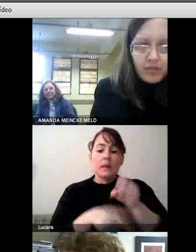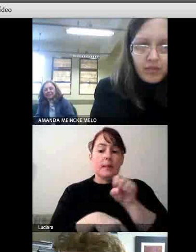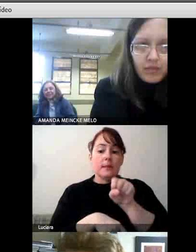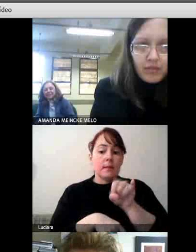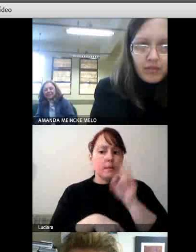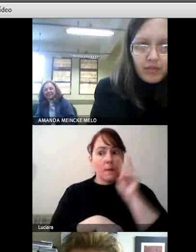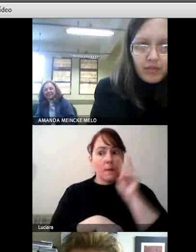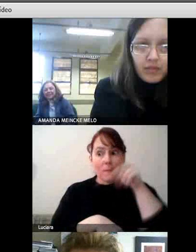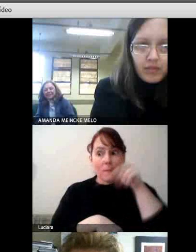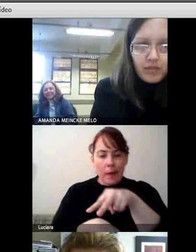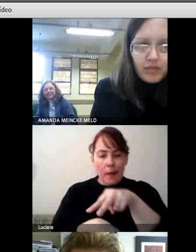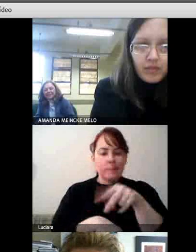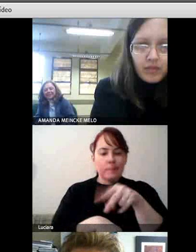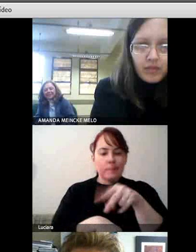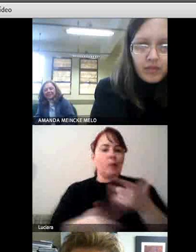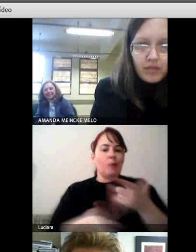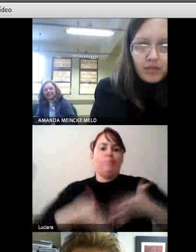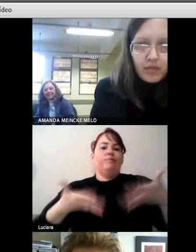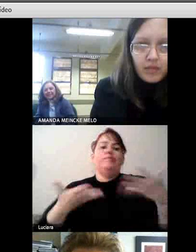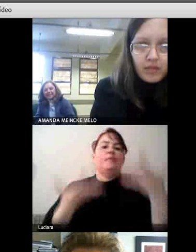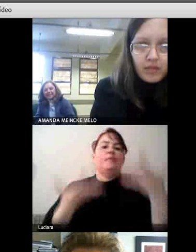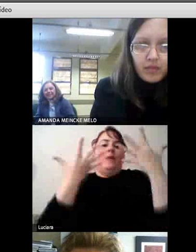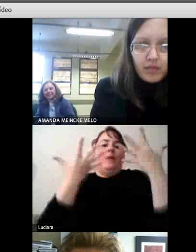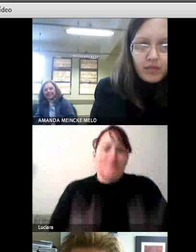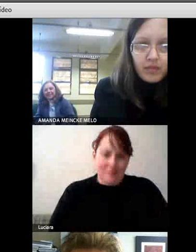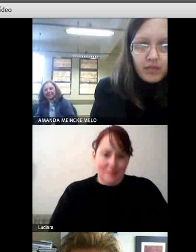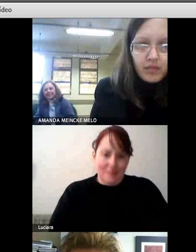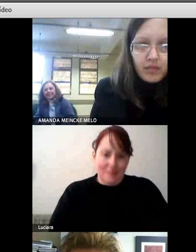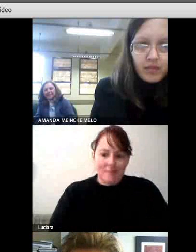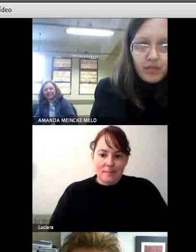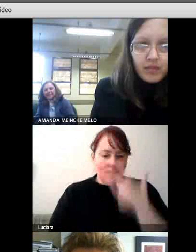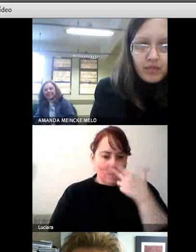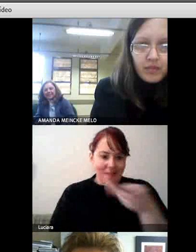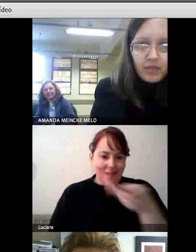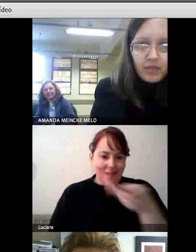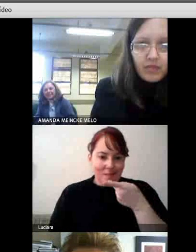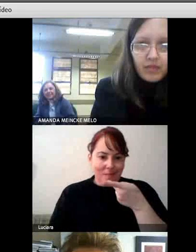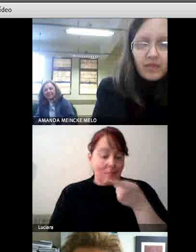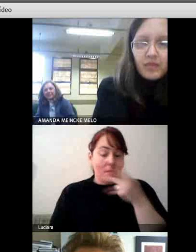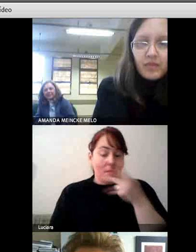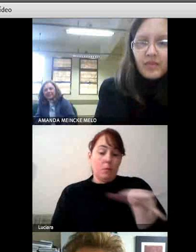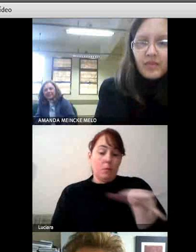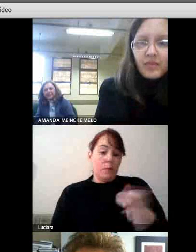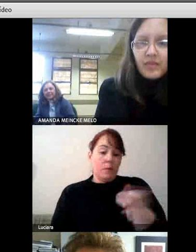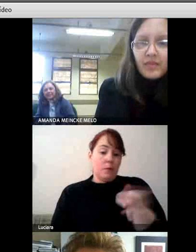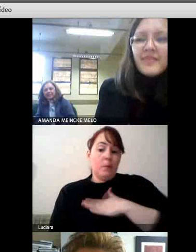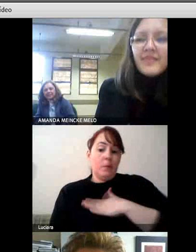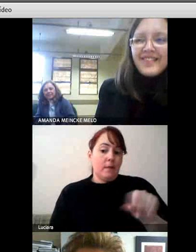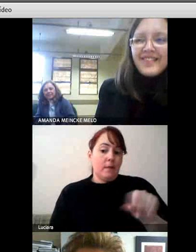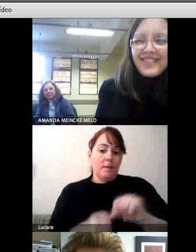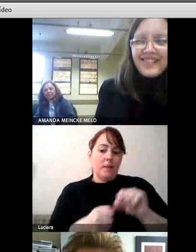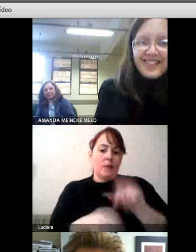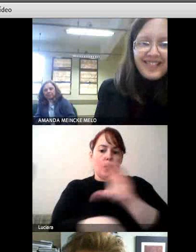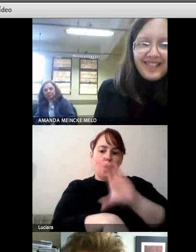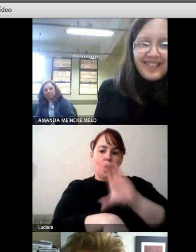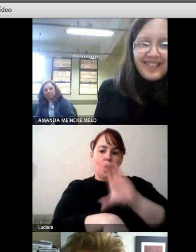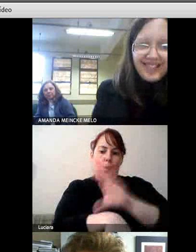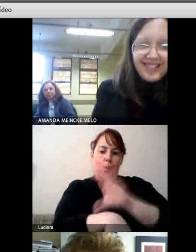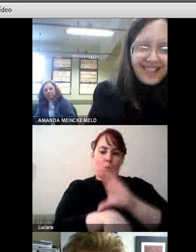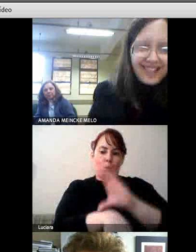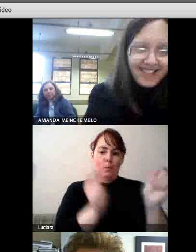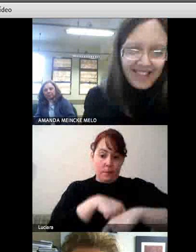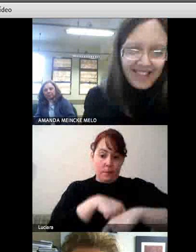9 anos. Entende? Então a professora chegou e disse assim, que a professora